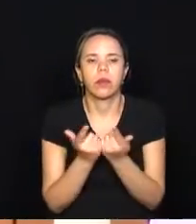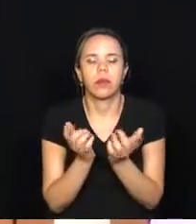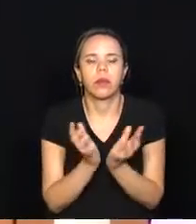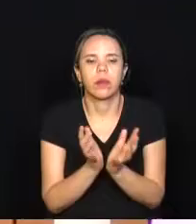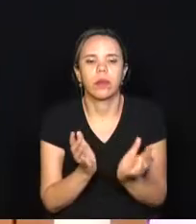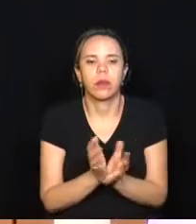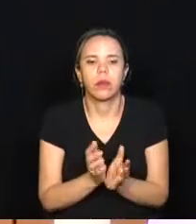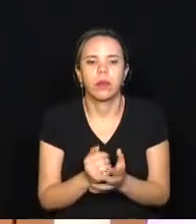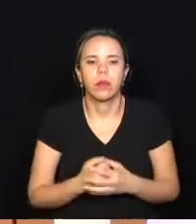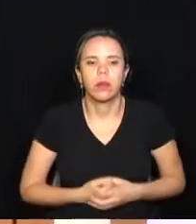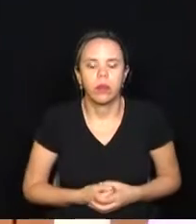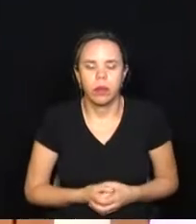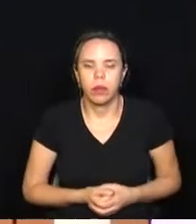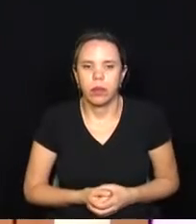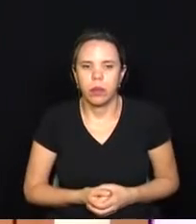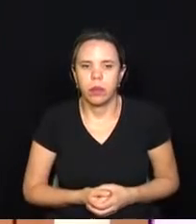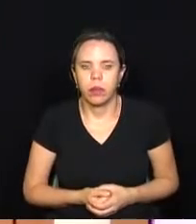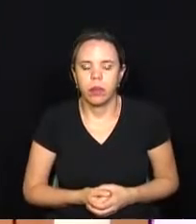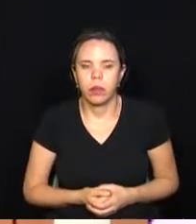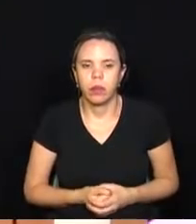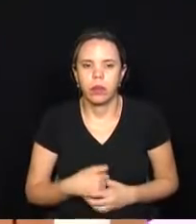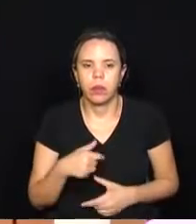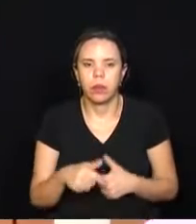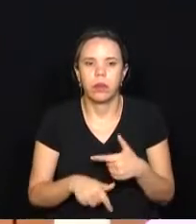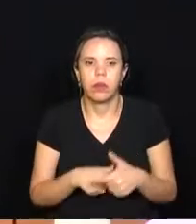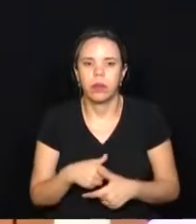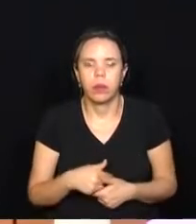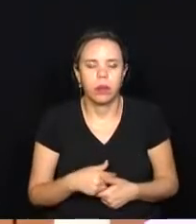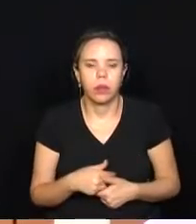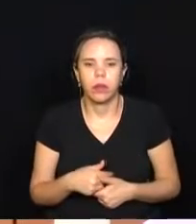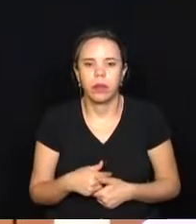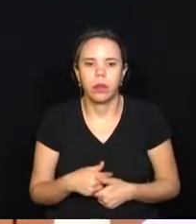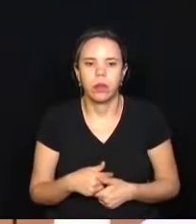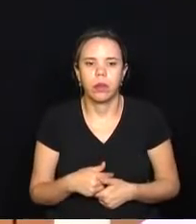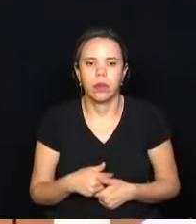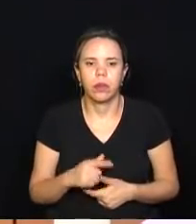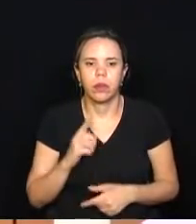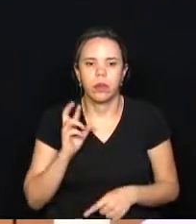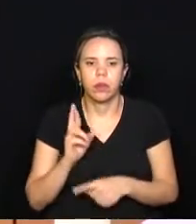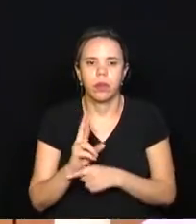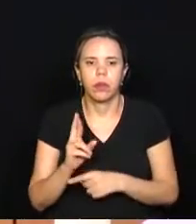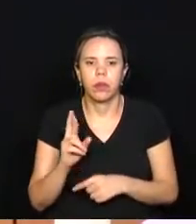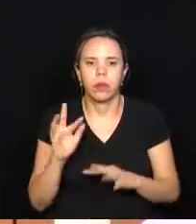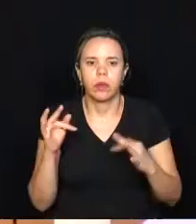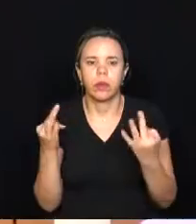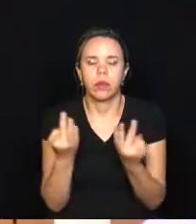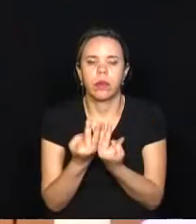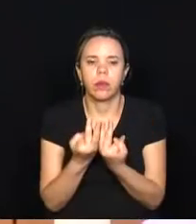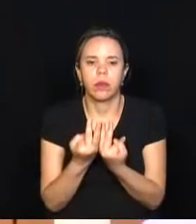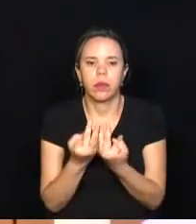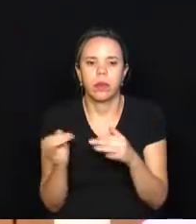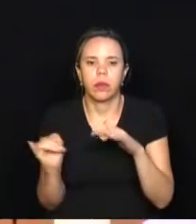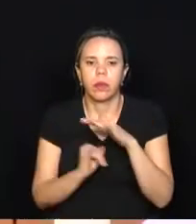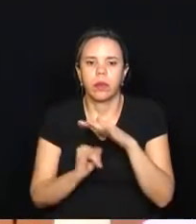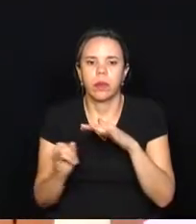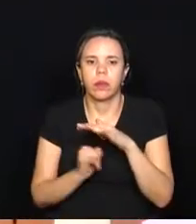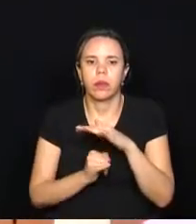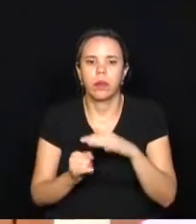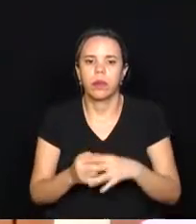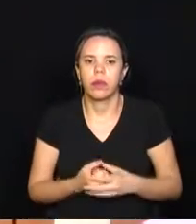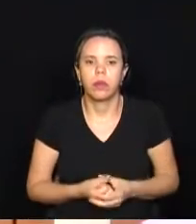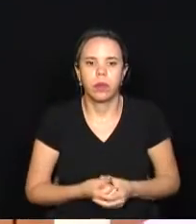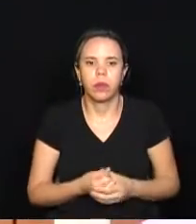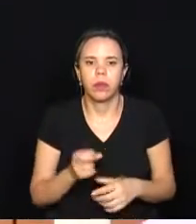né? Grupos de equipes de trabalho, onde haja um representante da família, um representante da instituição, né?